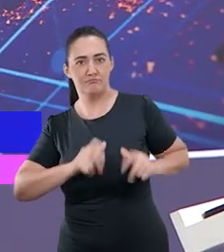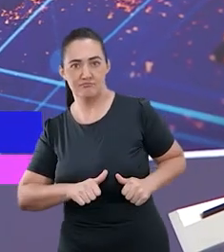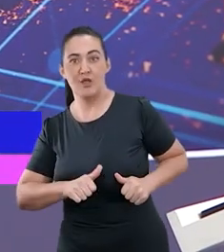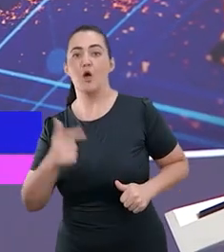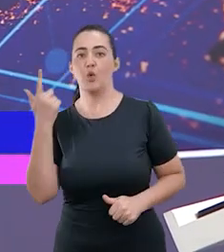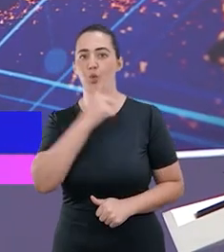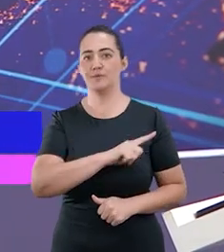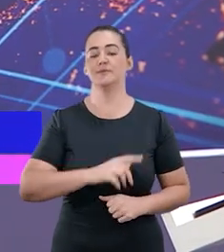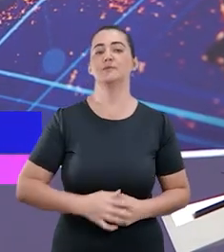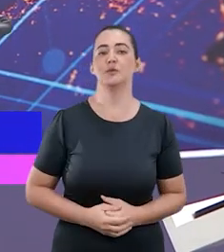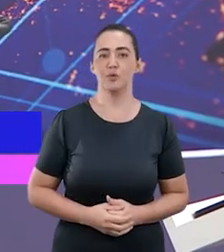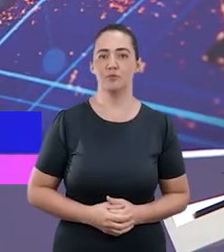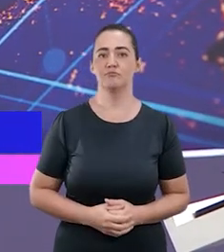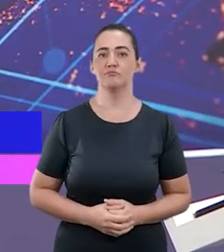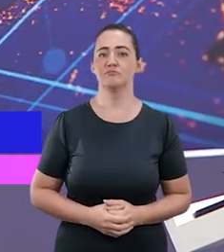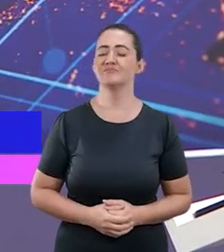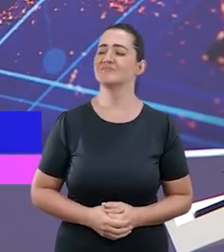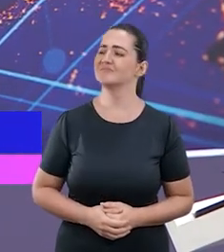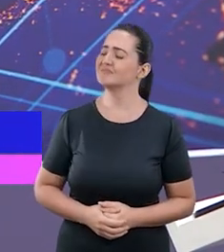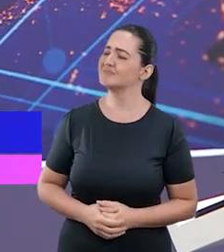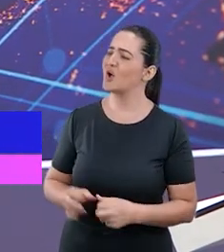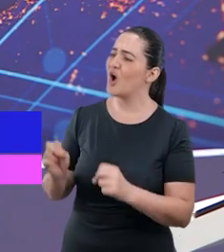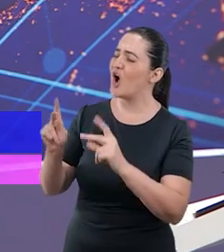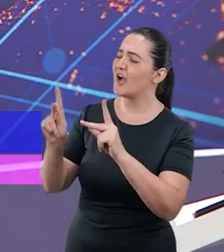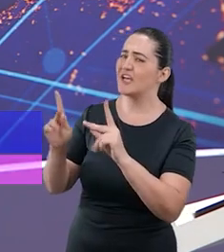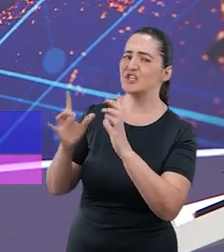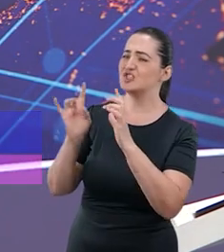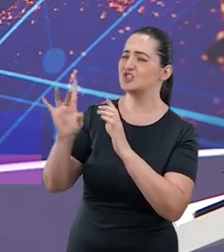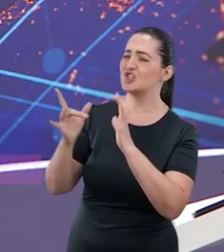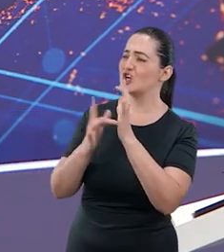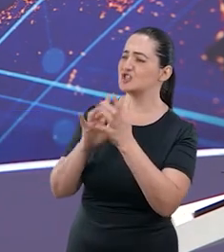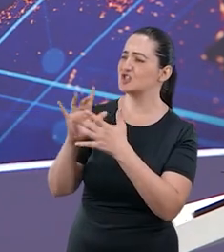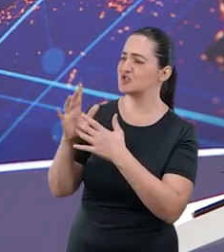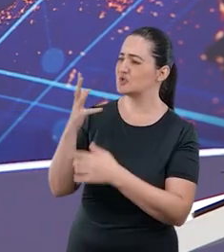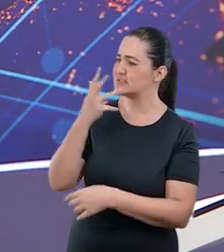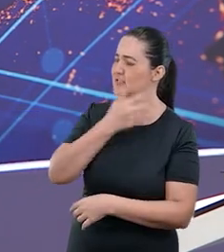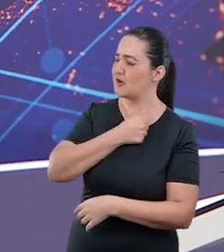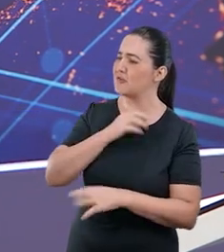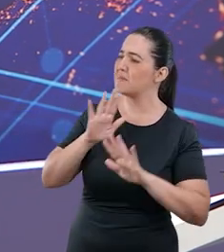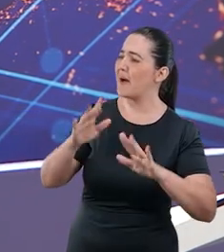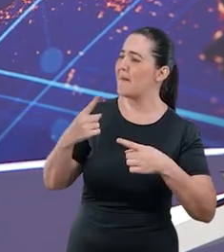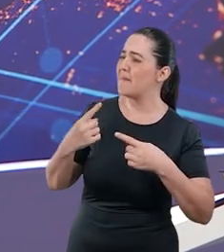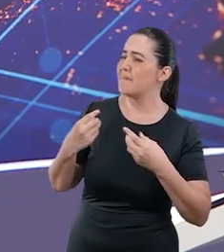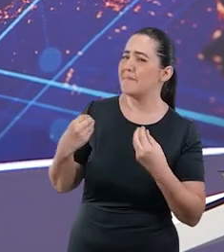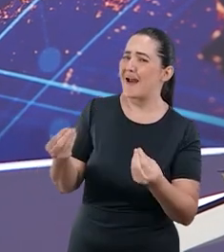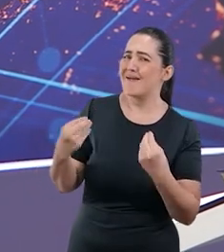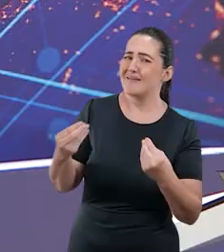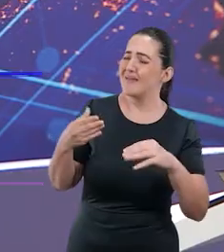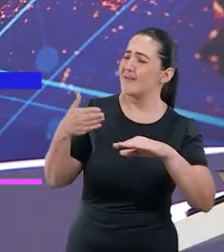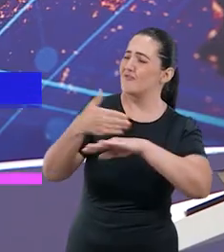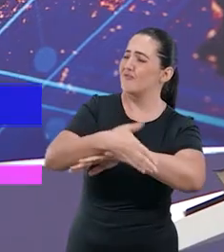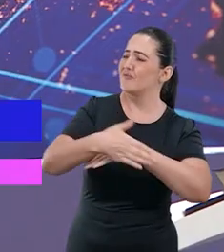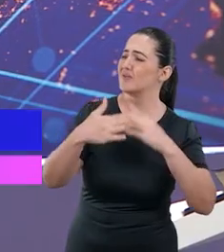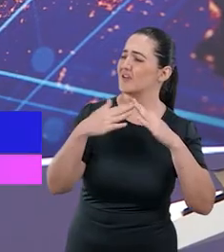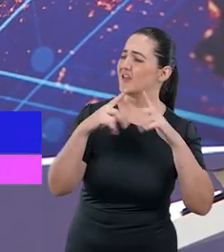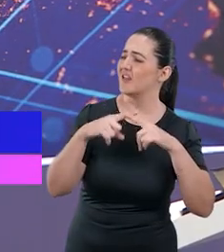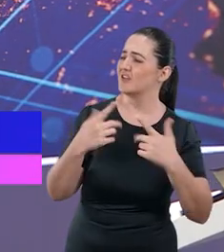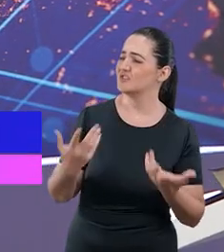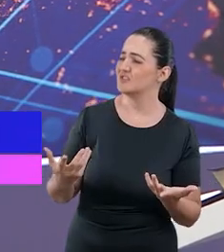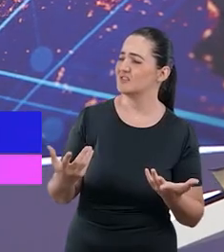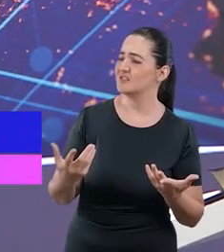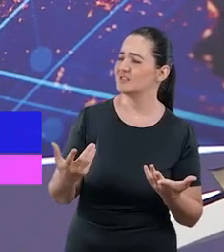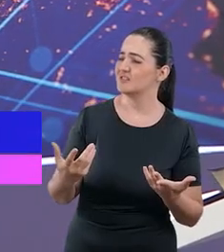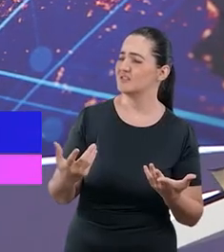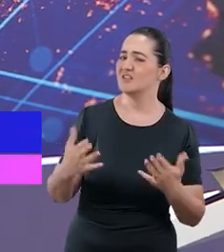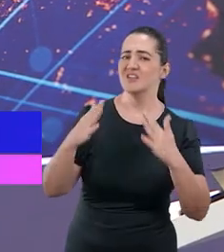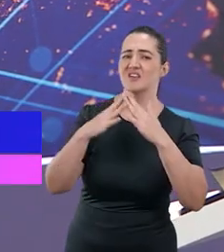você me pergunta assim, pastor, se é o sangue de Cristo que me salva, qual é o papel da igreja? Qual é a necessidade da igreja? Qual é a razão da